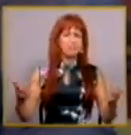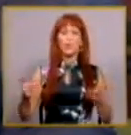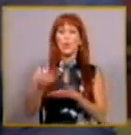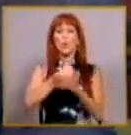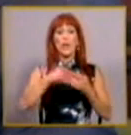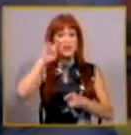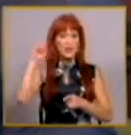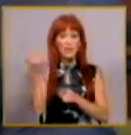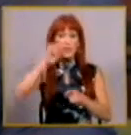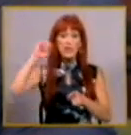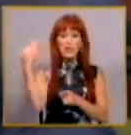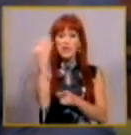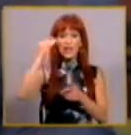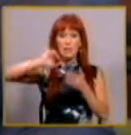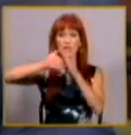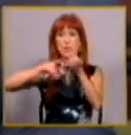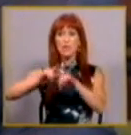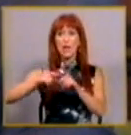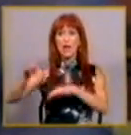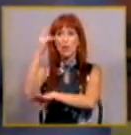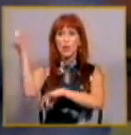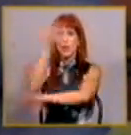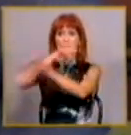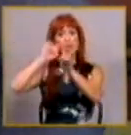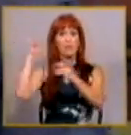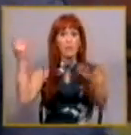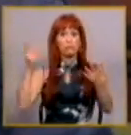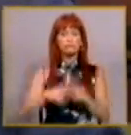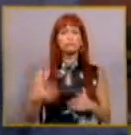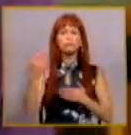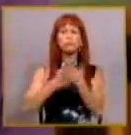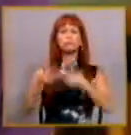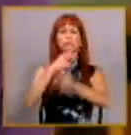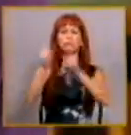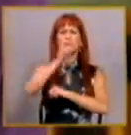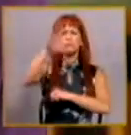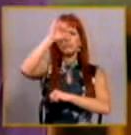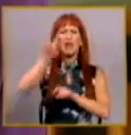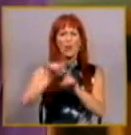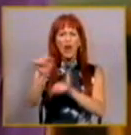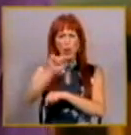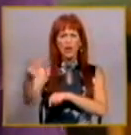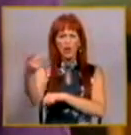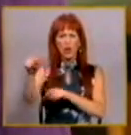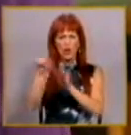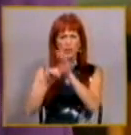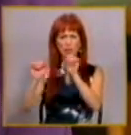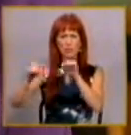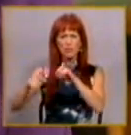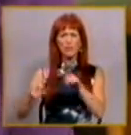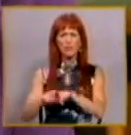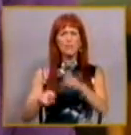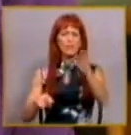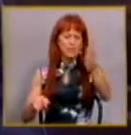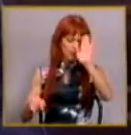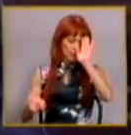que estão revistos na sétima avaliação são os mesmos que a União Europeia reviu. Esta moção de censura é também uma moção de censura contra a Troika e o memorando de ajustamento? Não, é uma auto-moção de